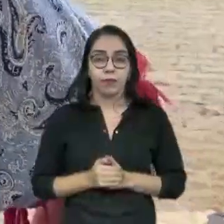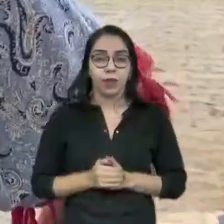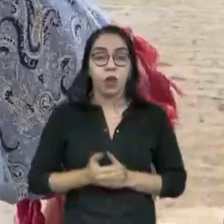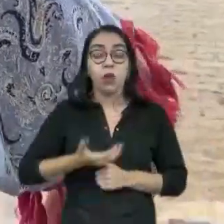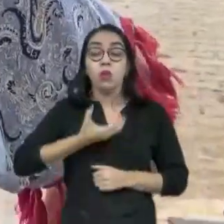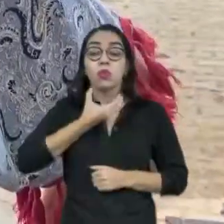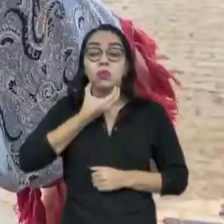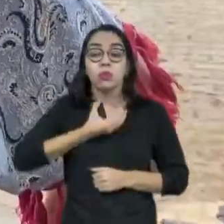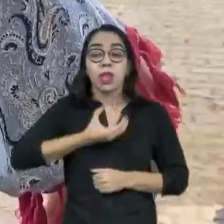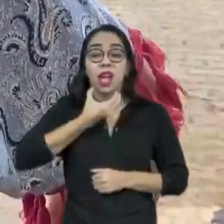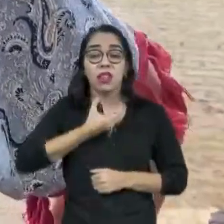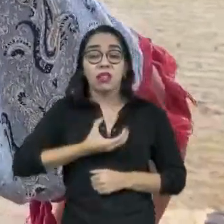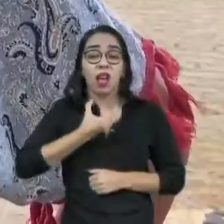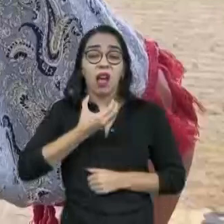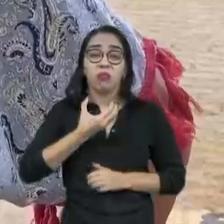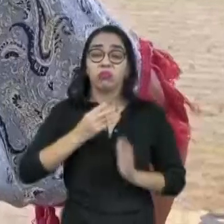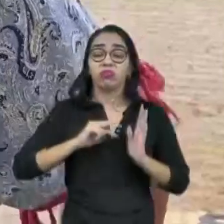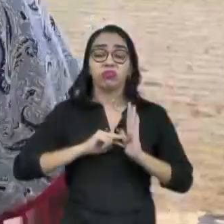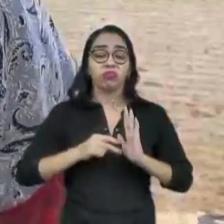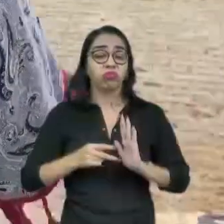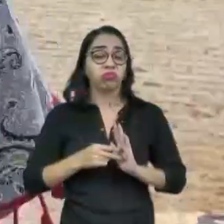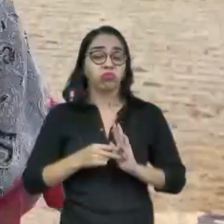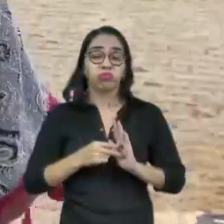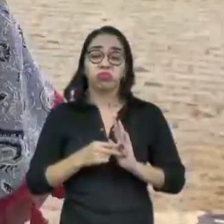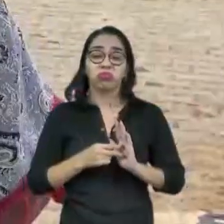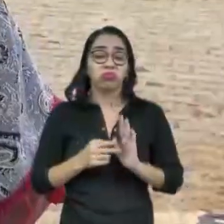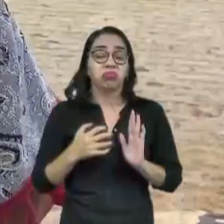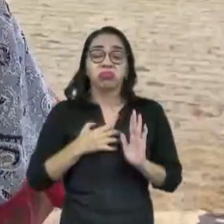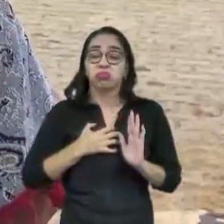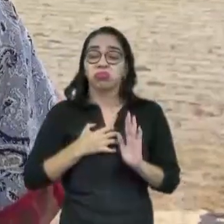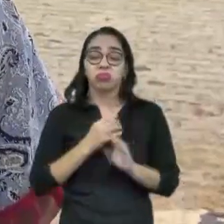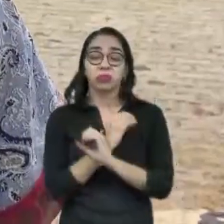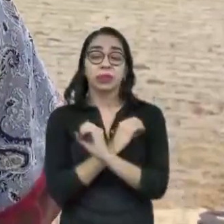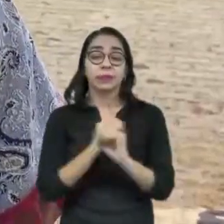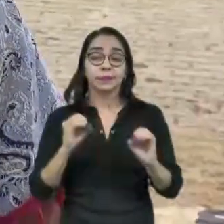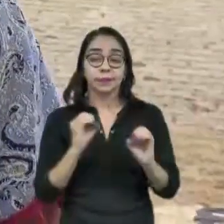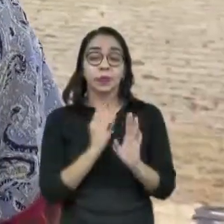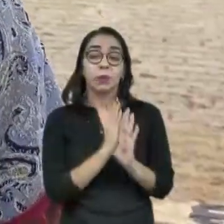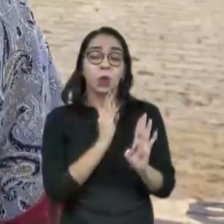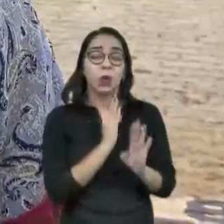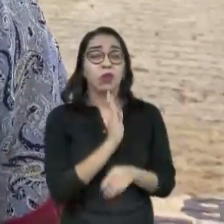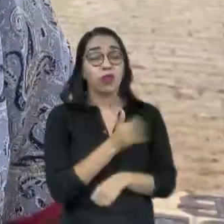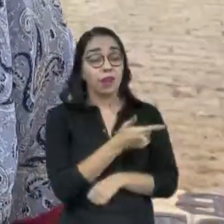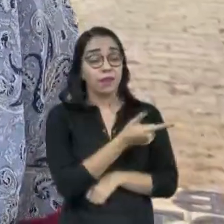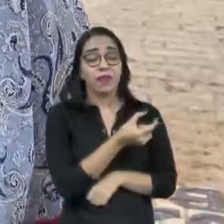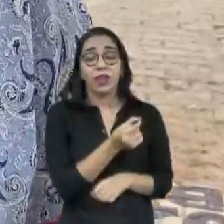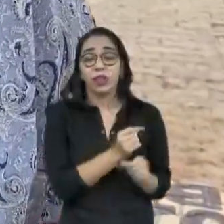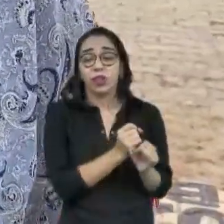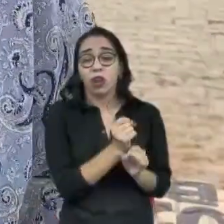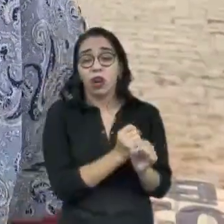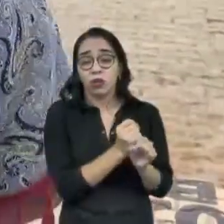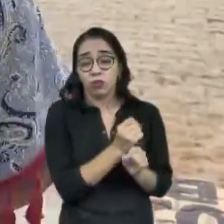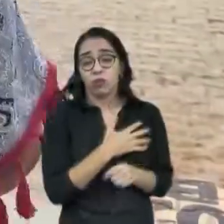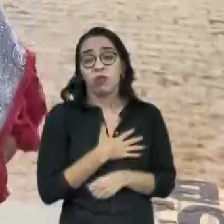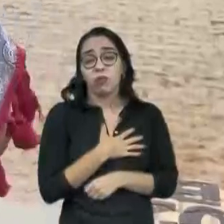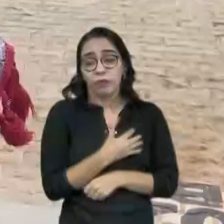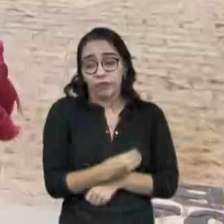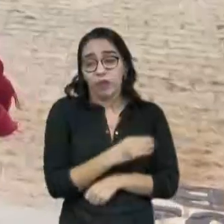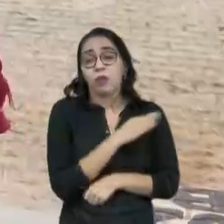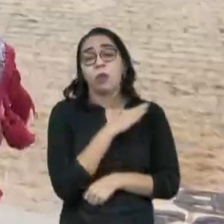perdeu o sentido Desde quando meu filho partiu há 20 e Poucos Anos então